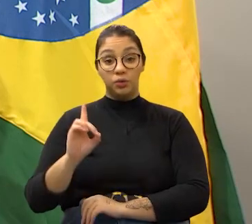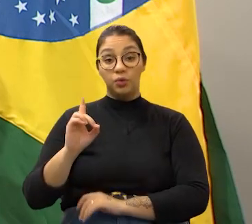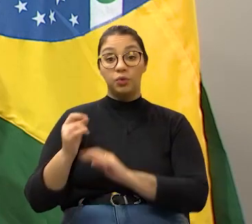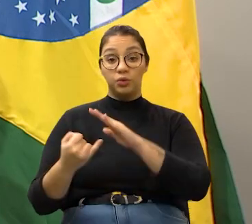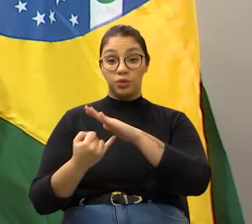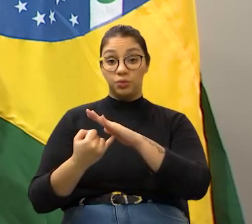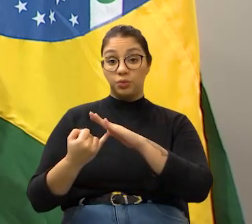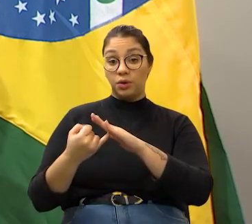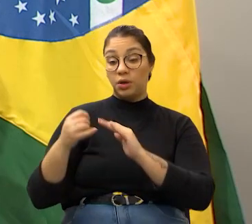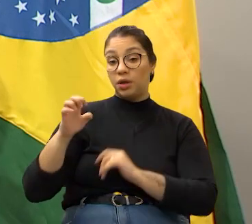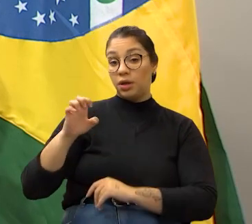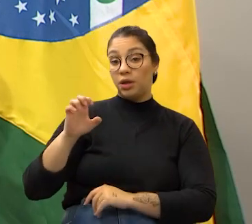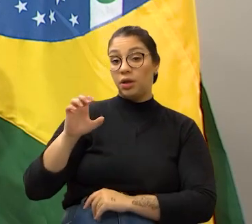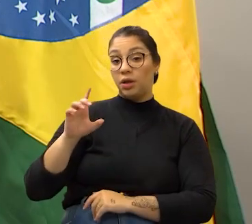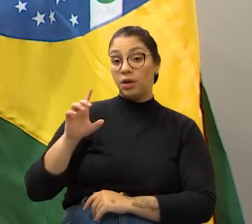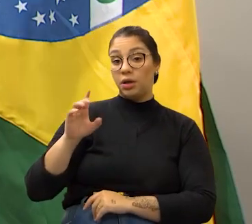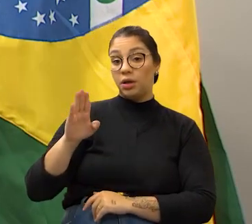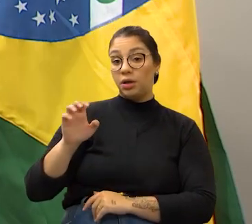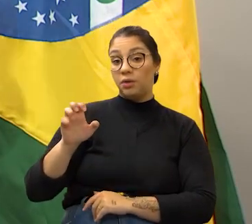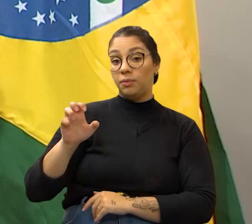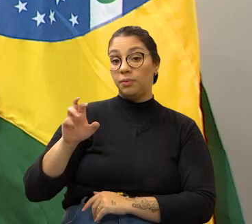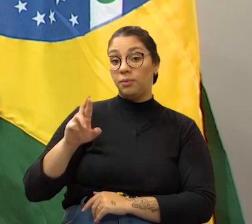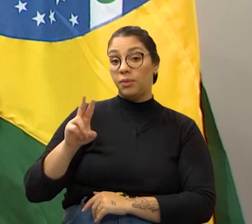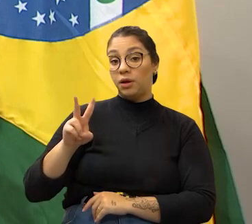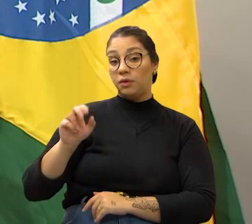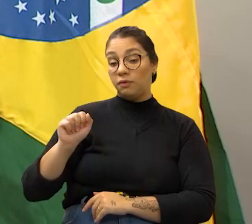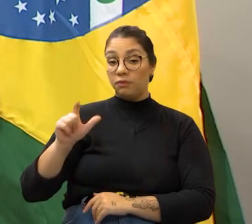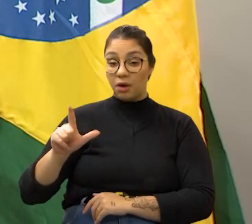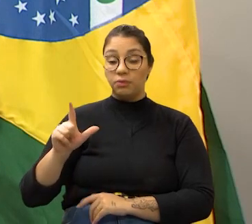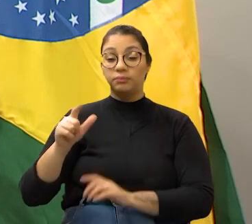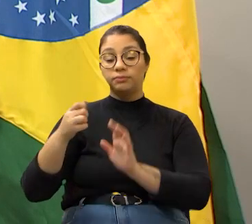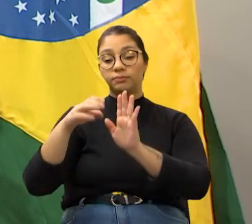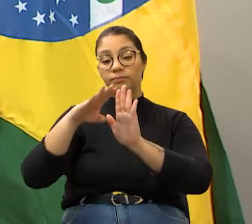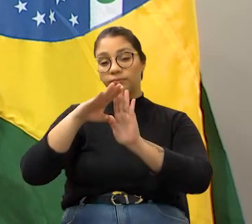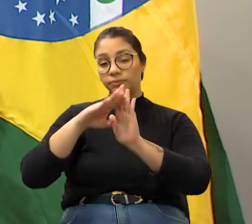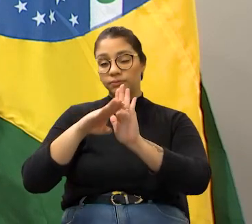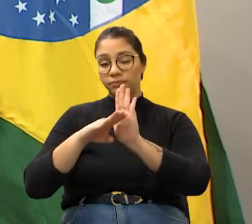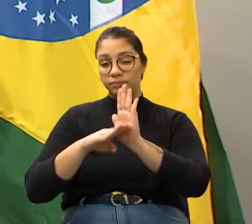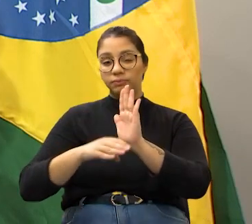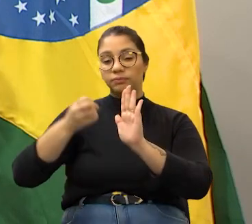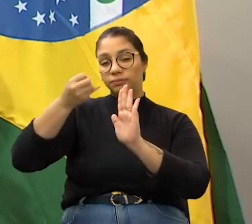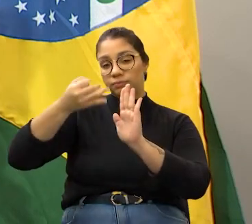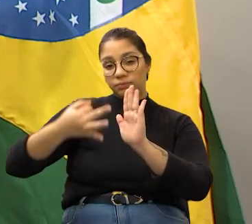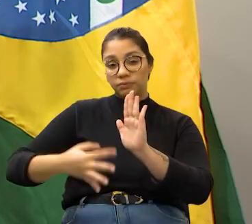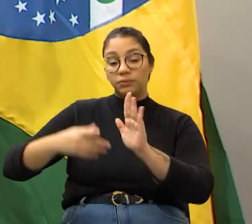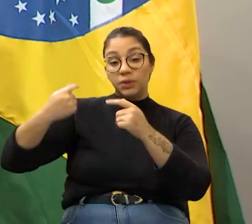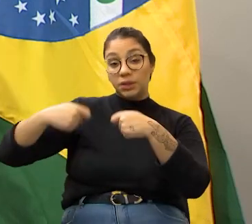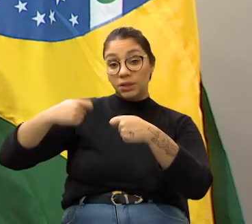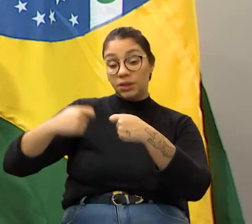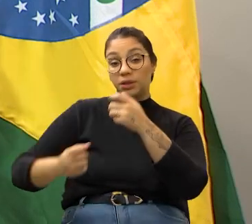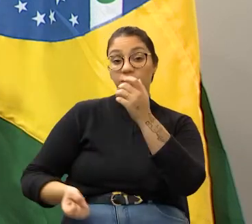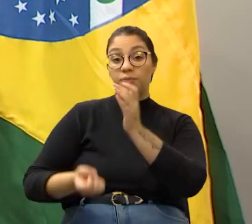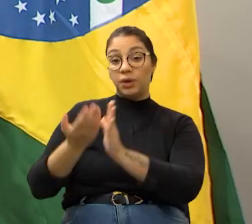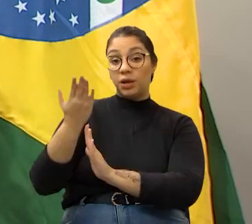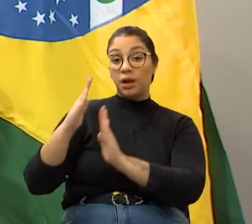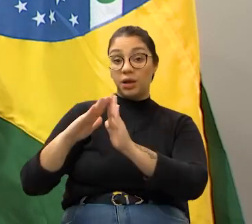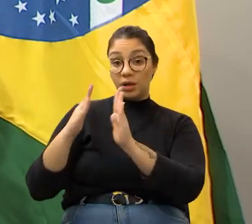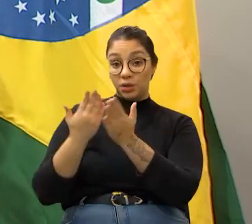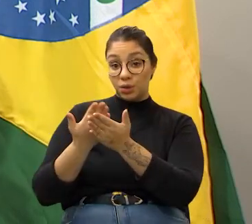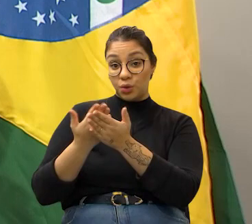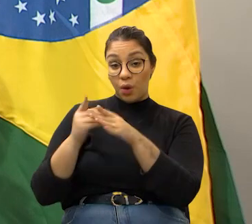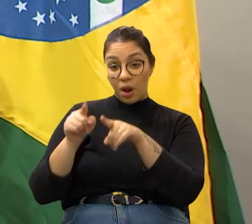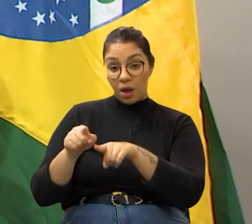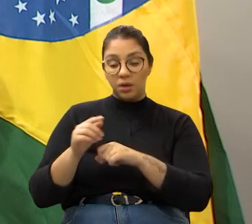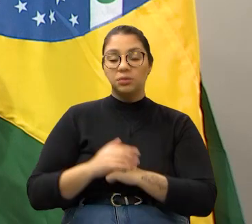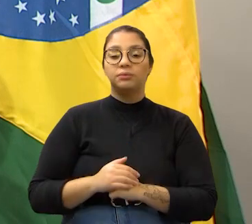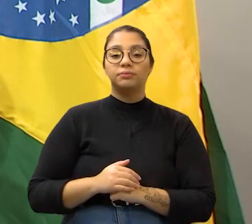que é o diretor do Instituto, colocou quais são assim, as necessidades para que você instale uma